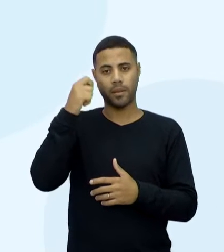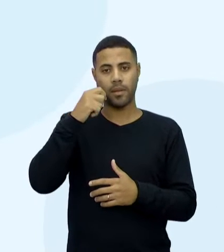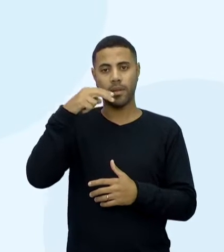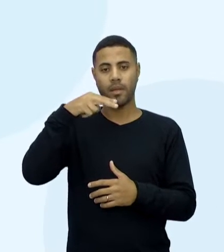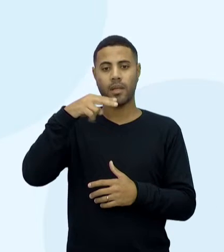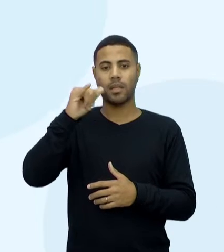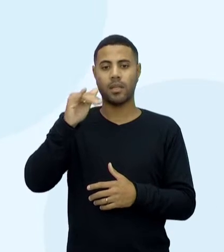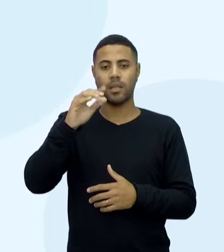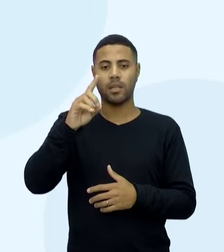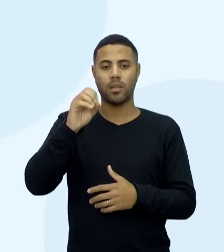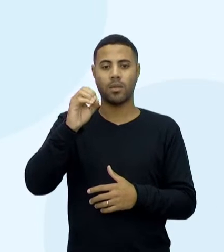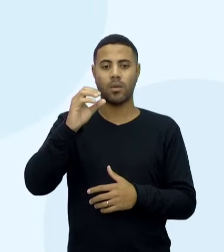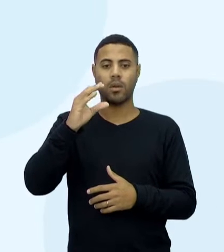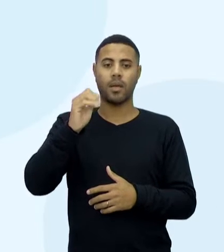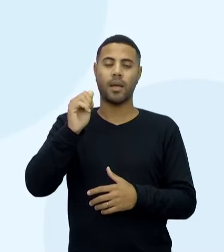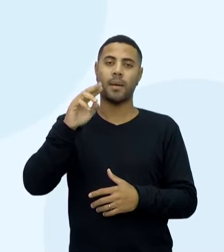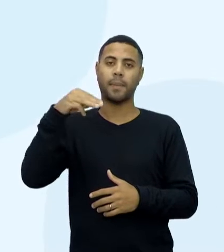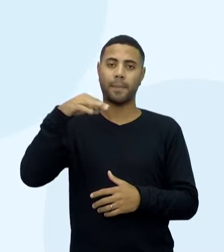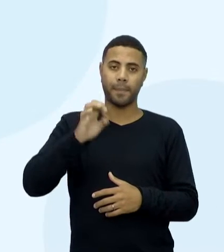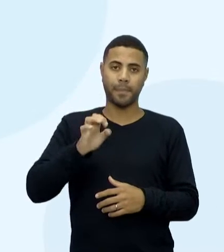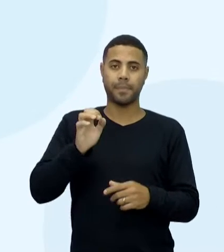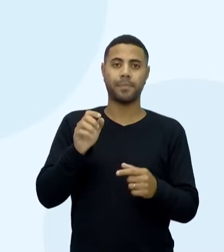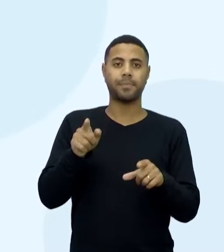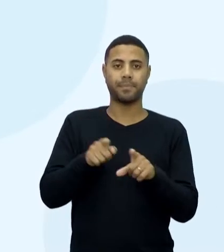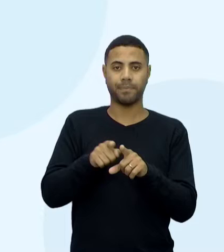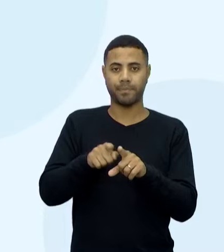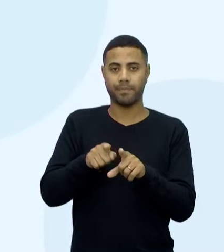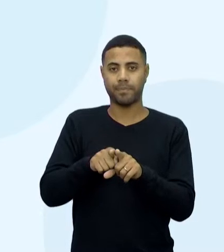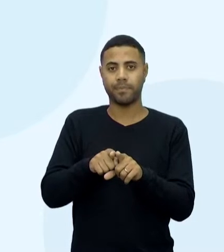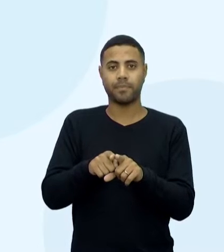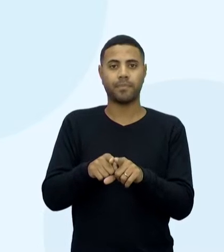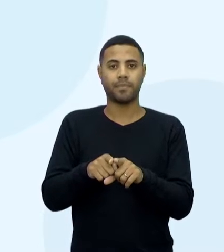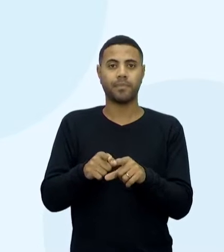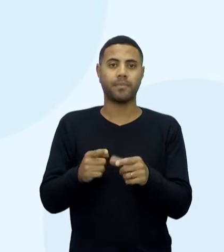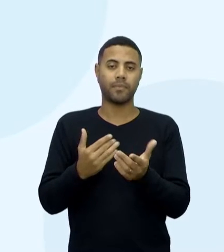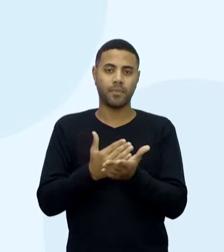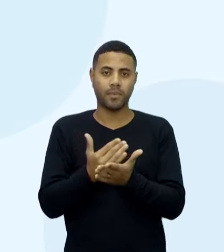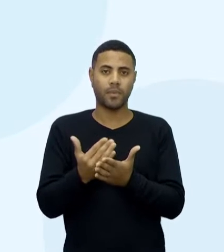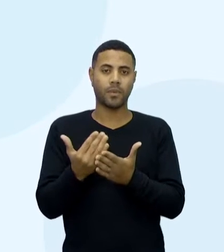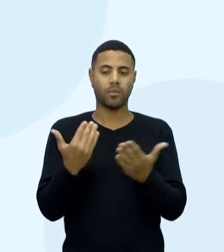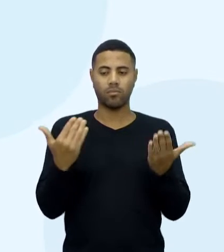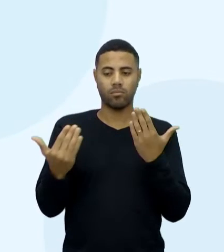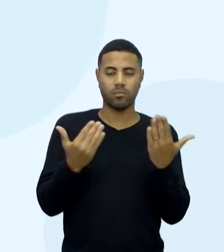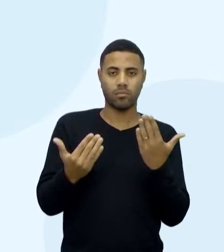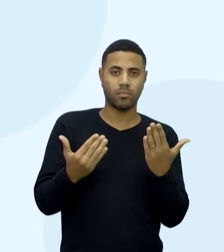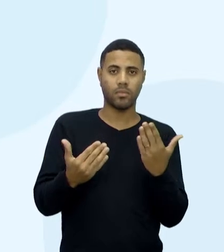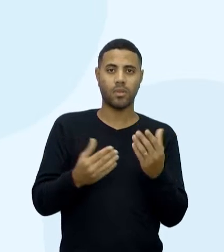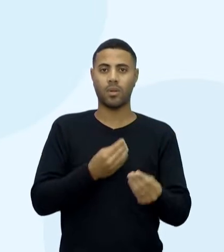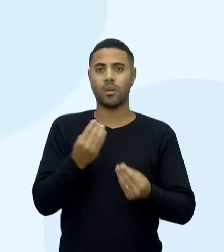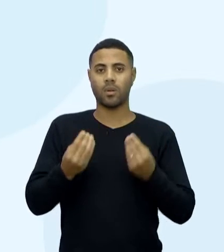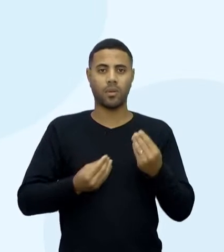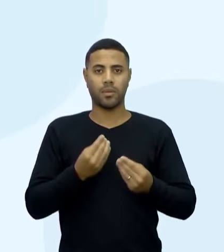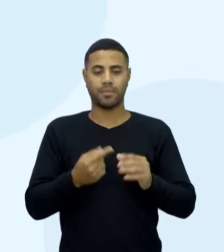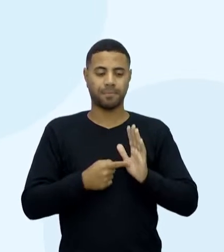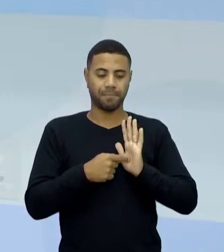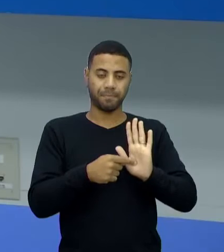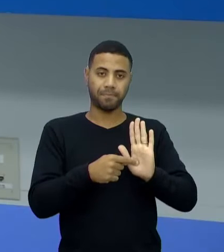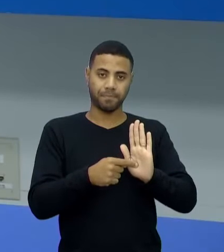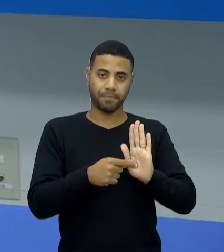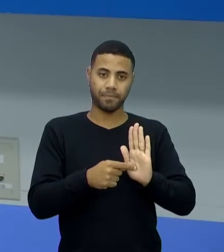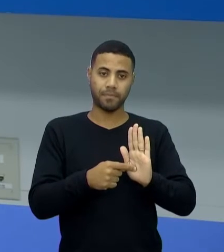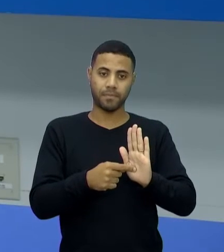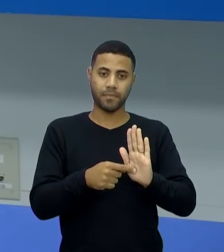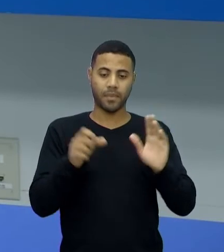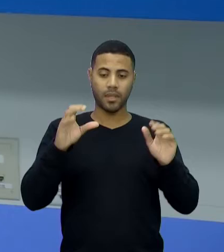gente também chegou nessa a a tratar né dessa relação da forma como aparece